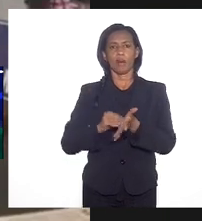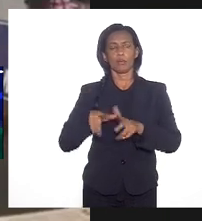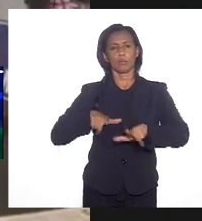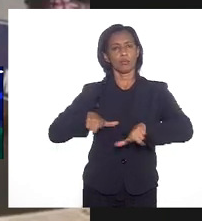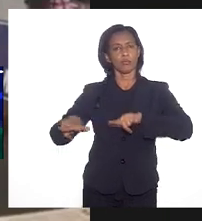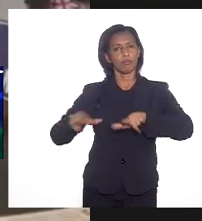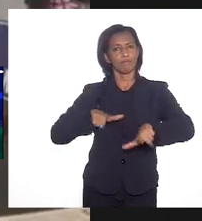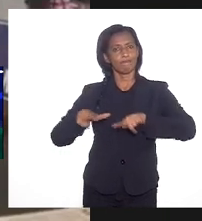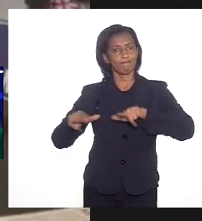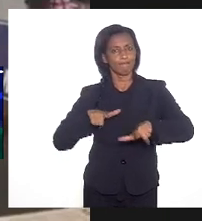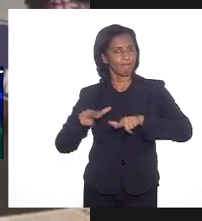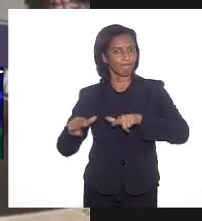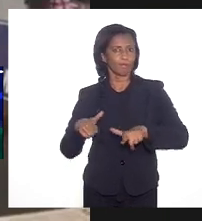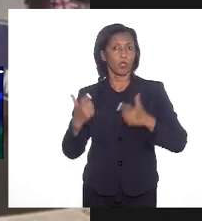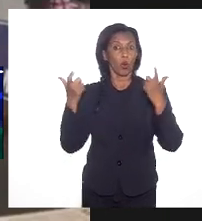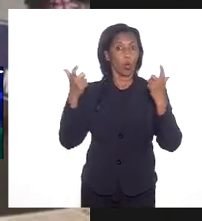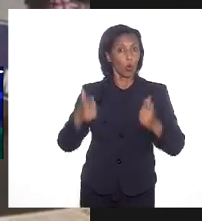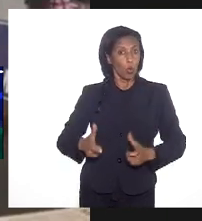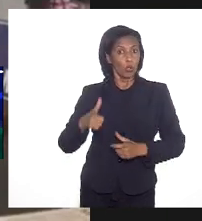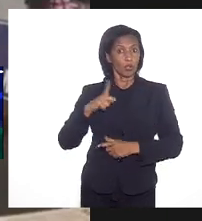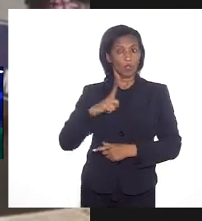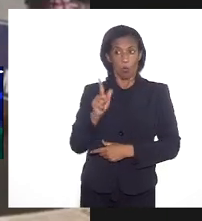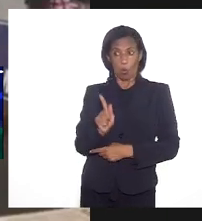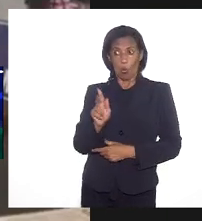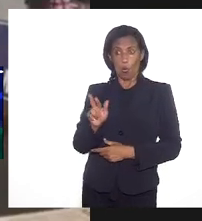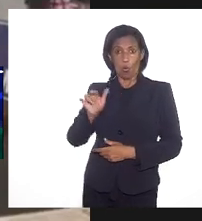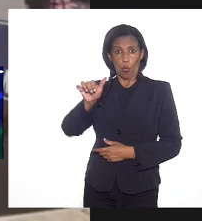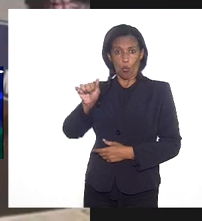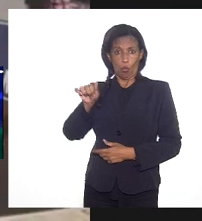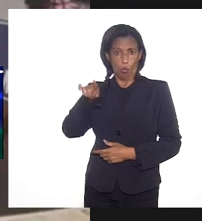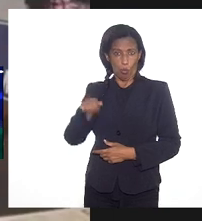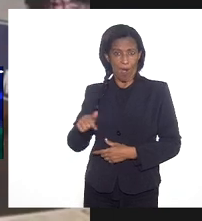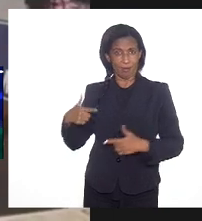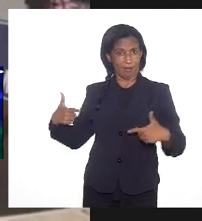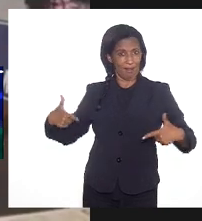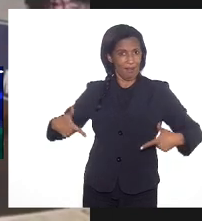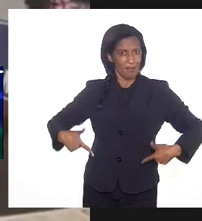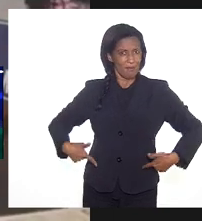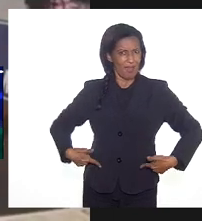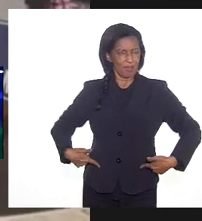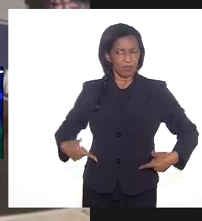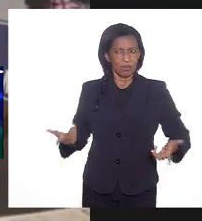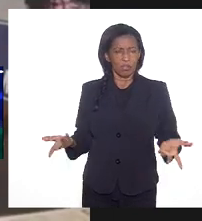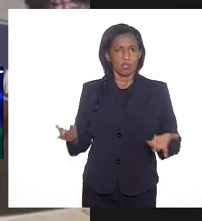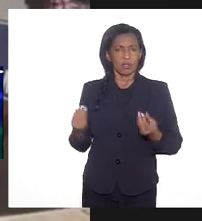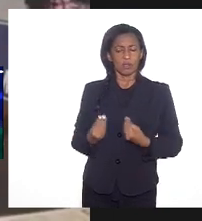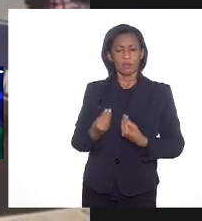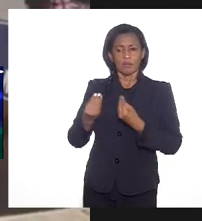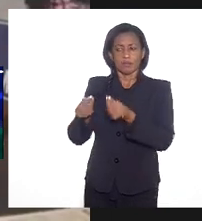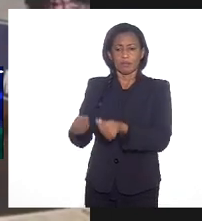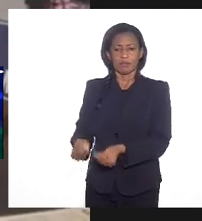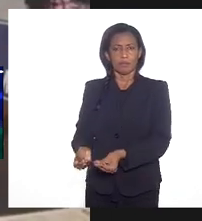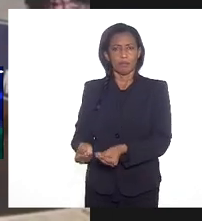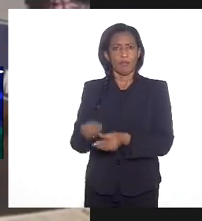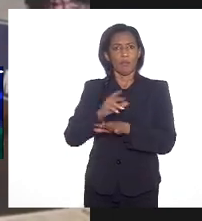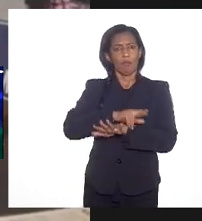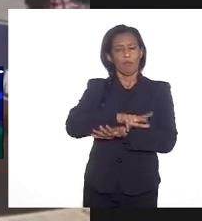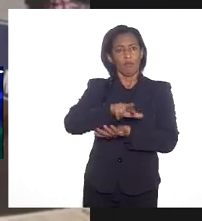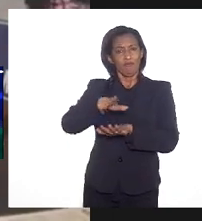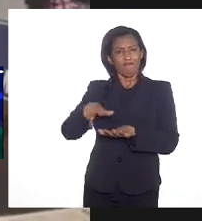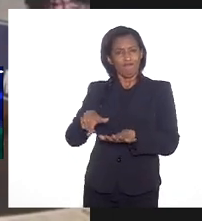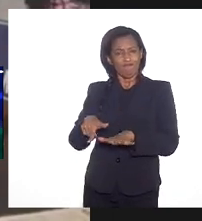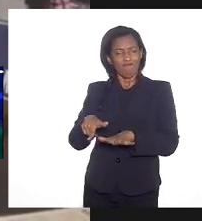uma situação onde temos uma guarda municipal armada, isso traria vários